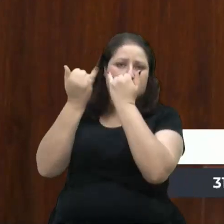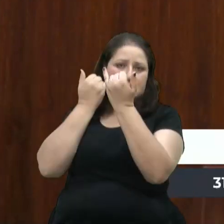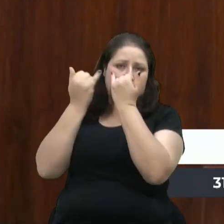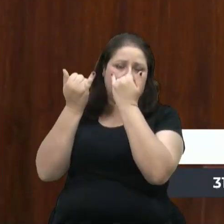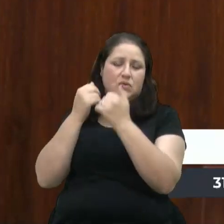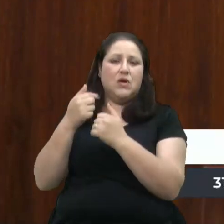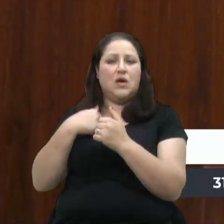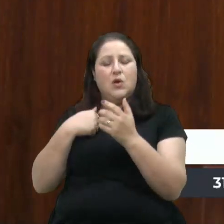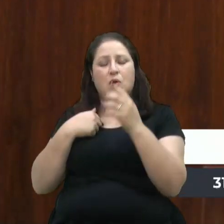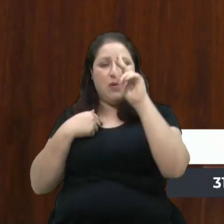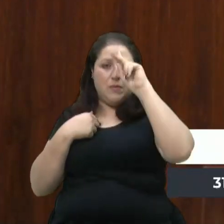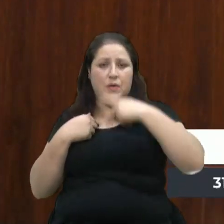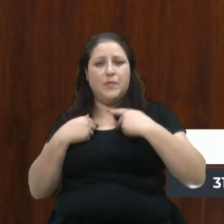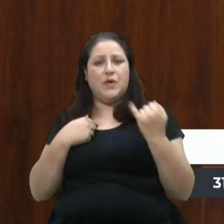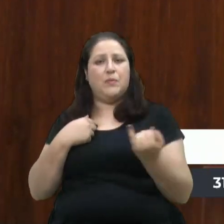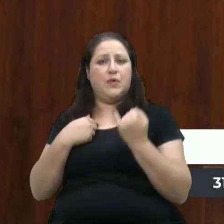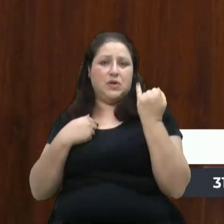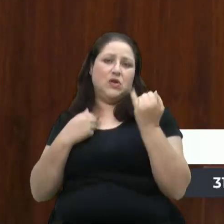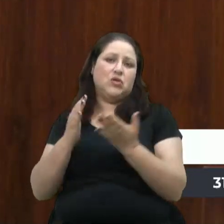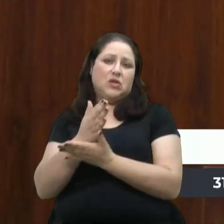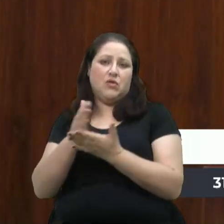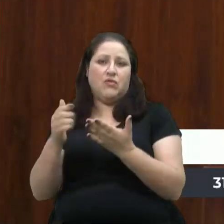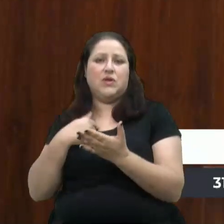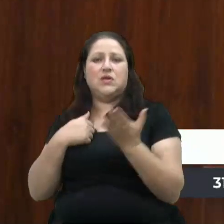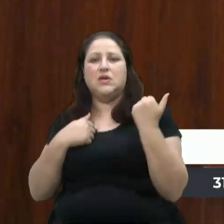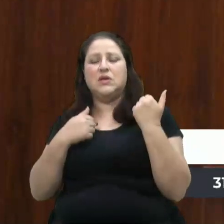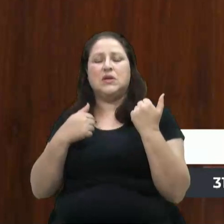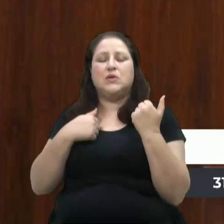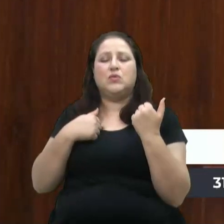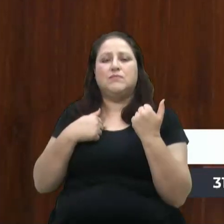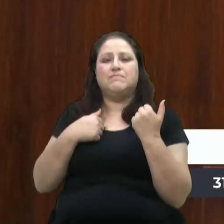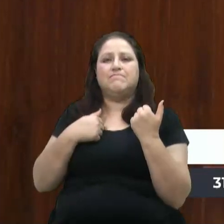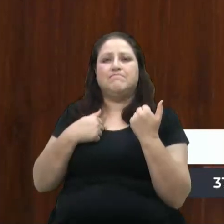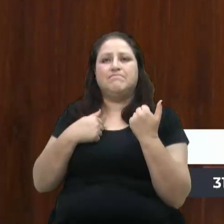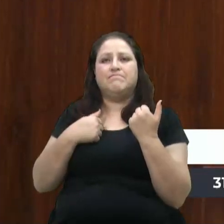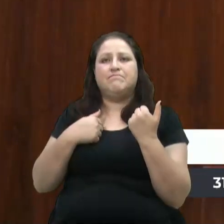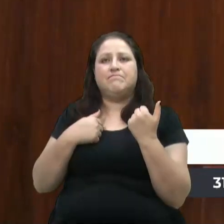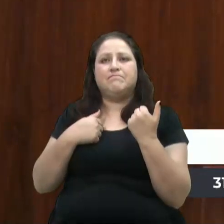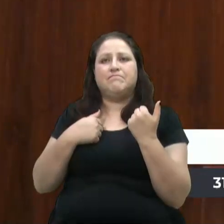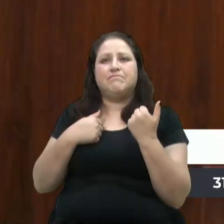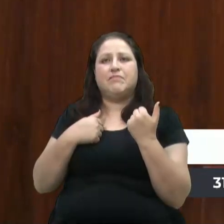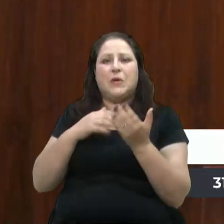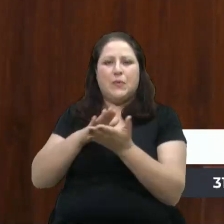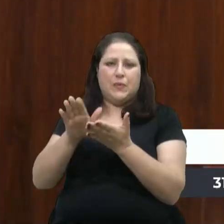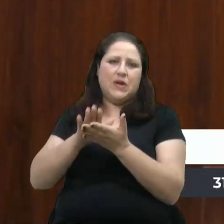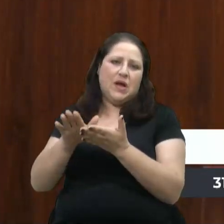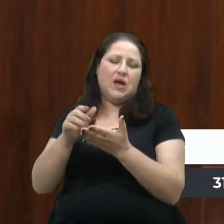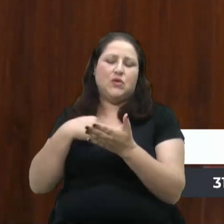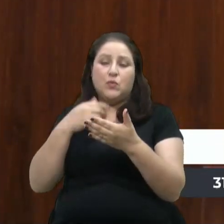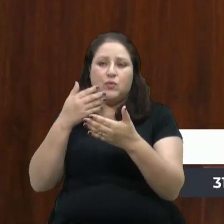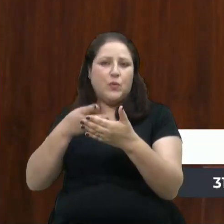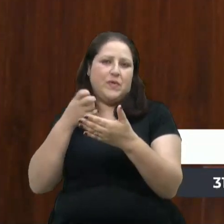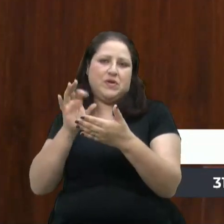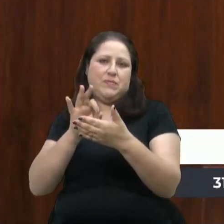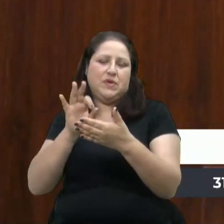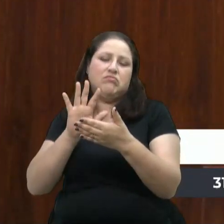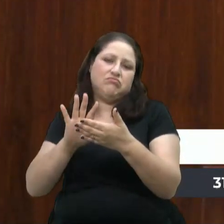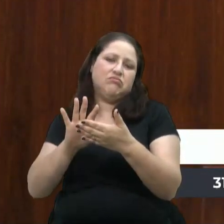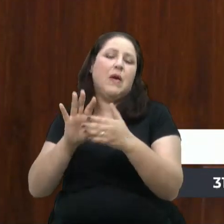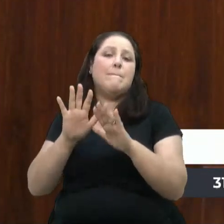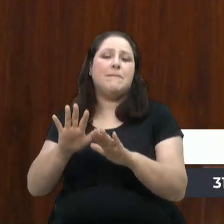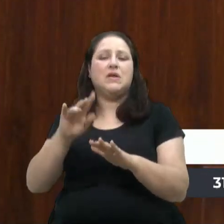para mim é muito importante Talvez eu tenha me passado esteja publicado em algum lugar mas para mim é importante participar das reuniões